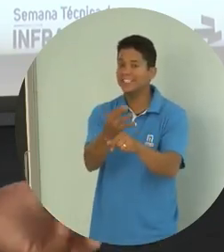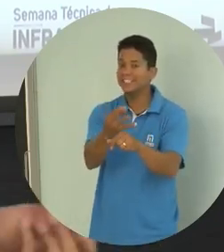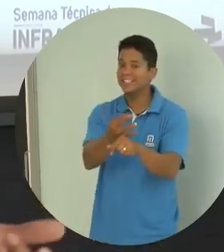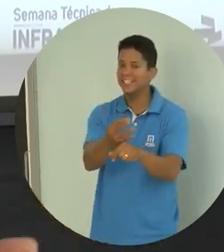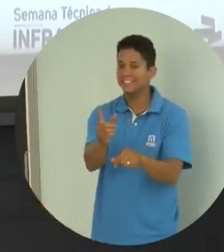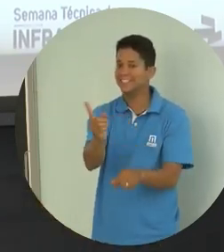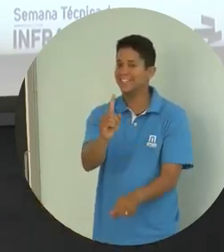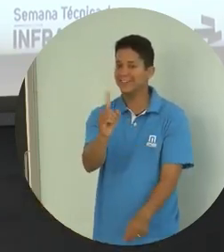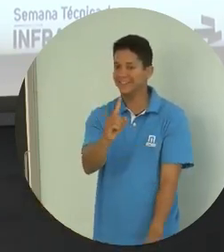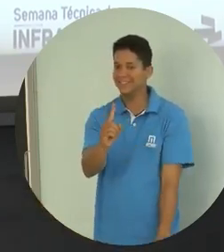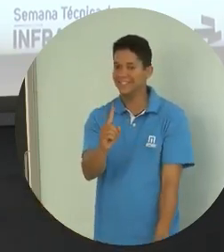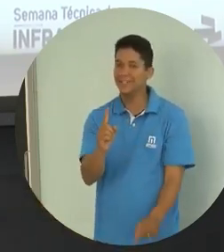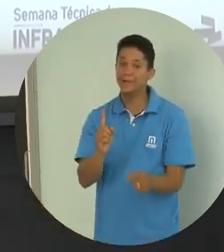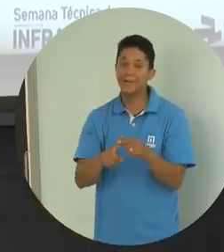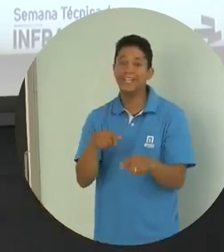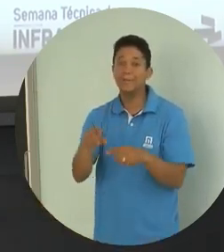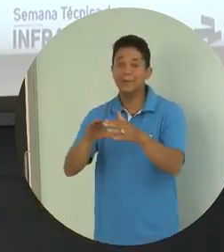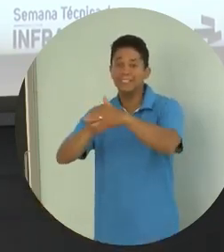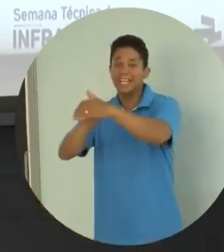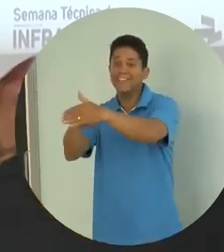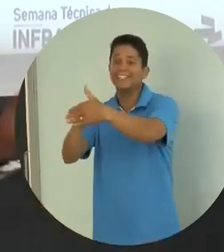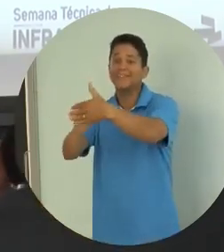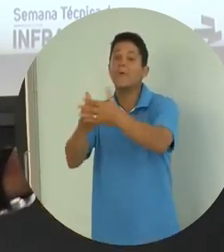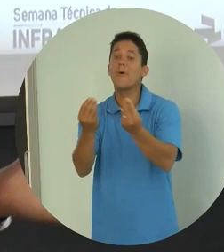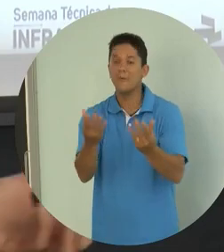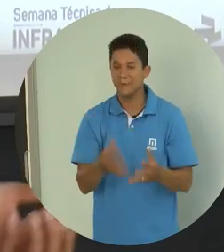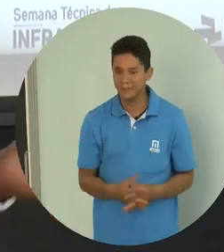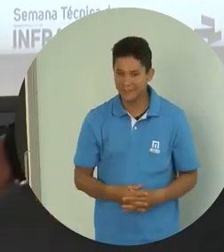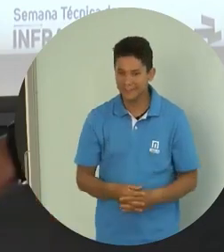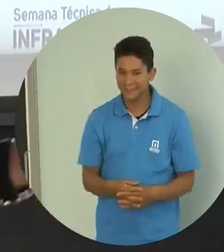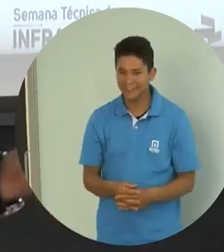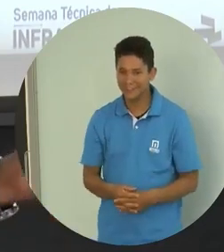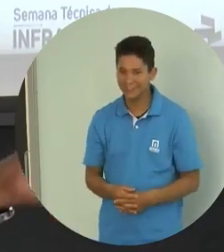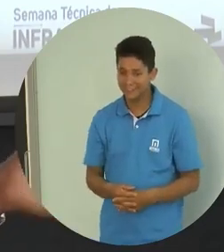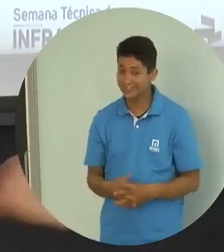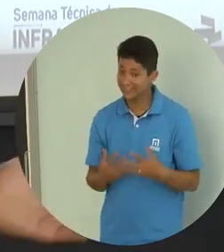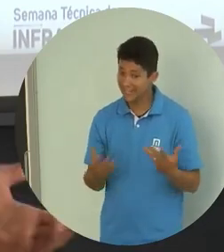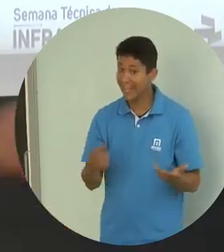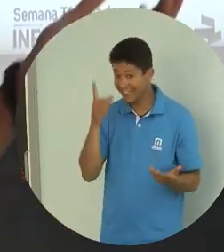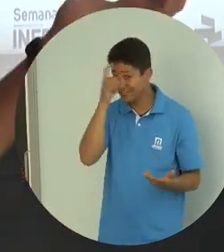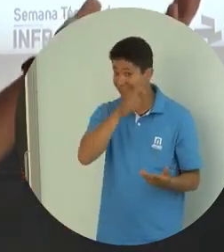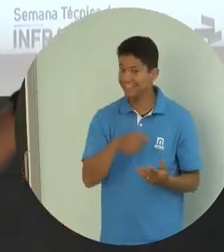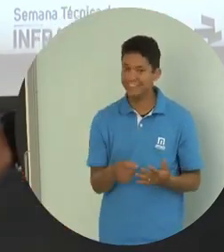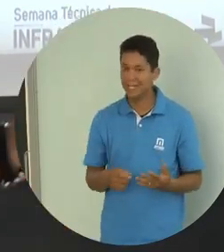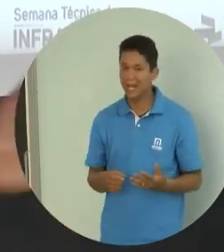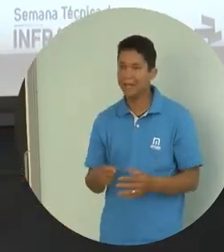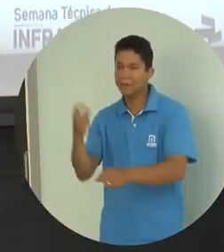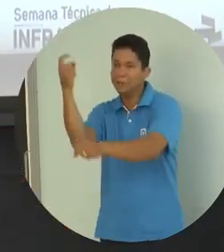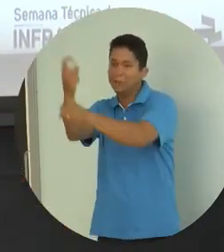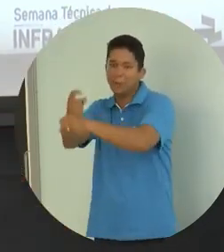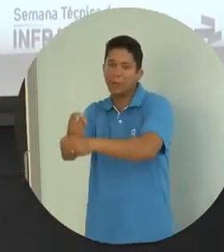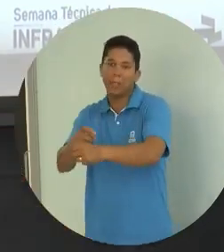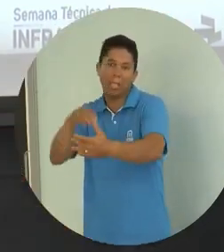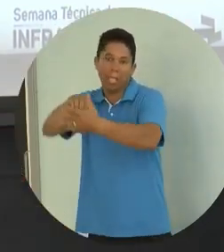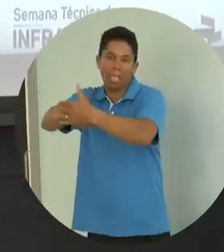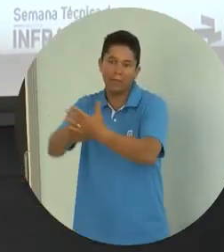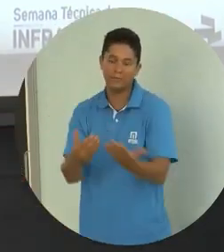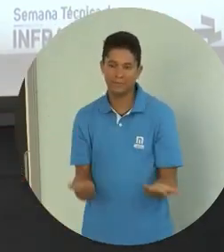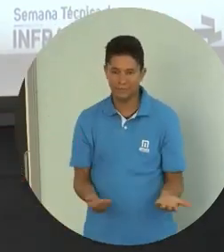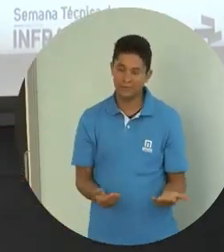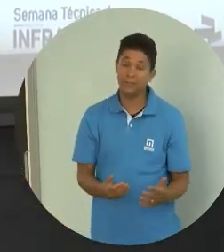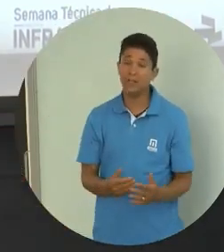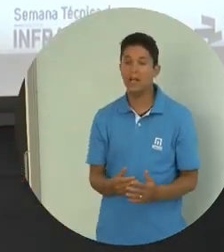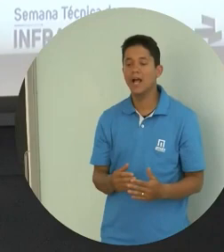a escavação. Porque não adianta nada consolidar e depois não conseguir escavar, vai criar um outro problema. Então,